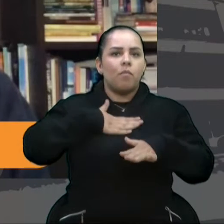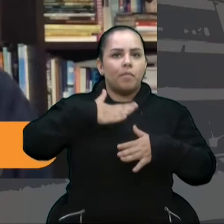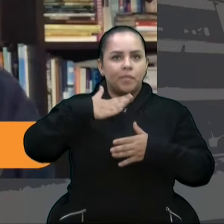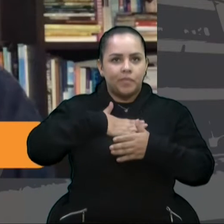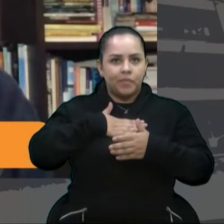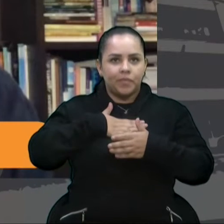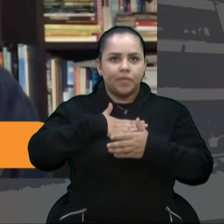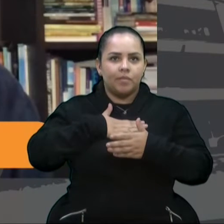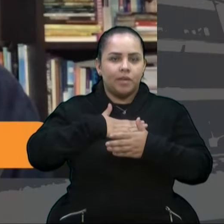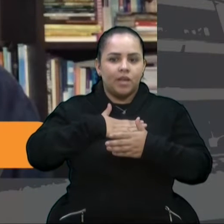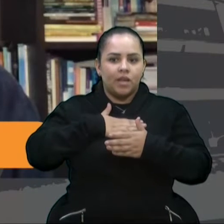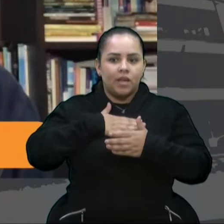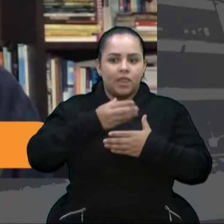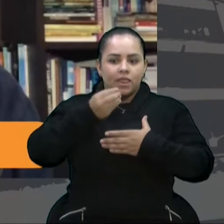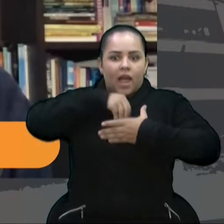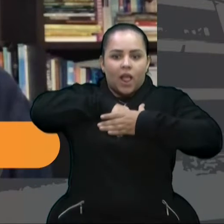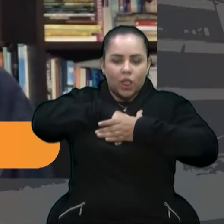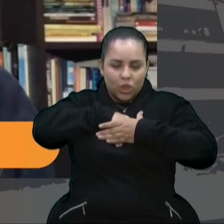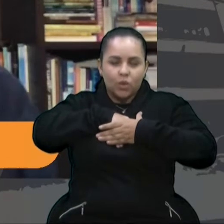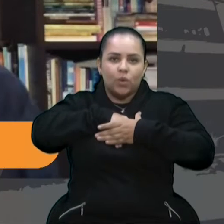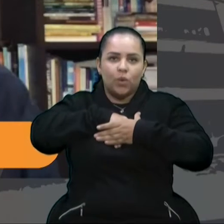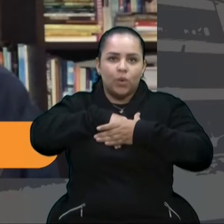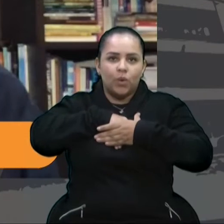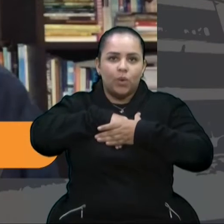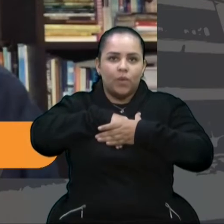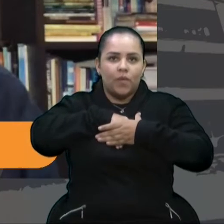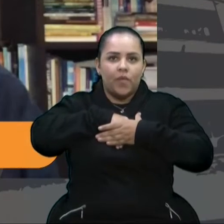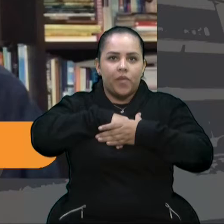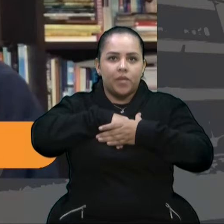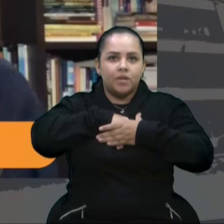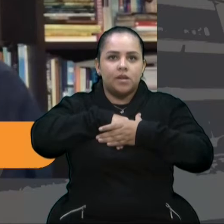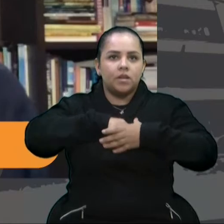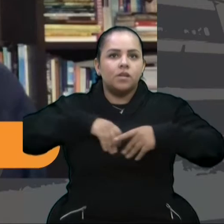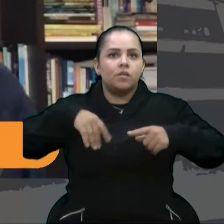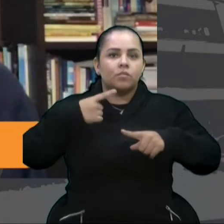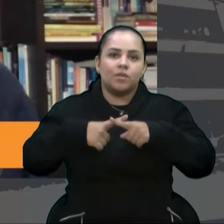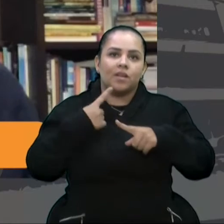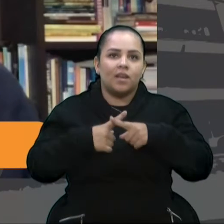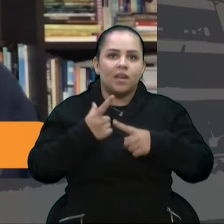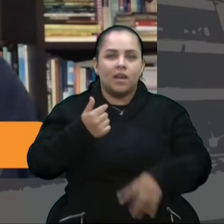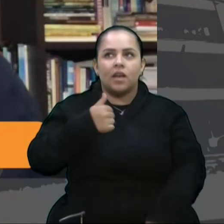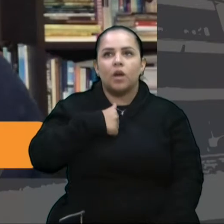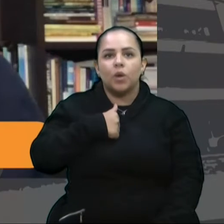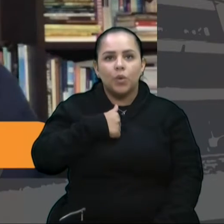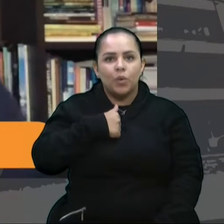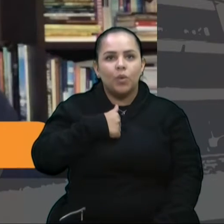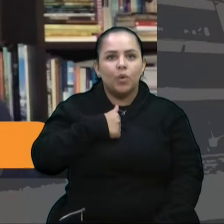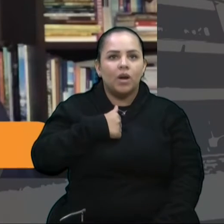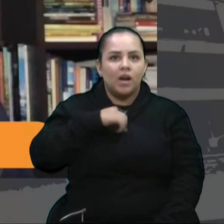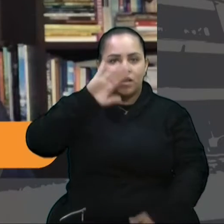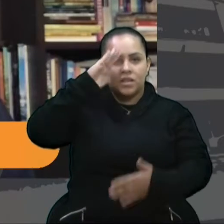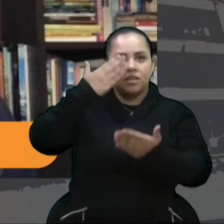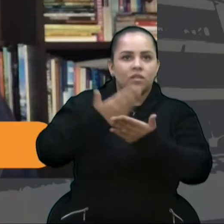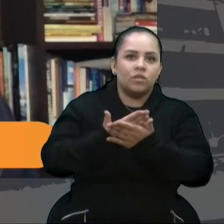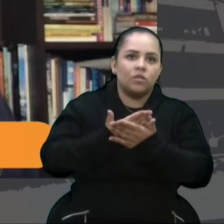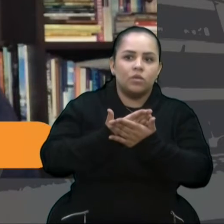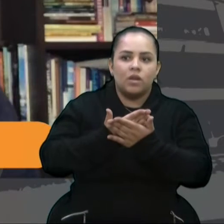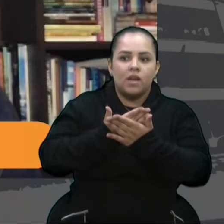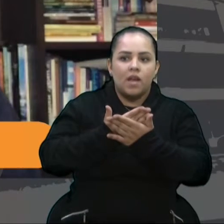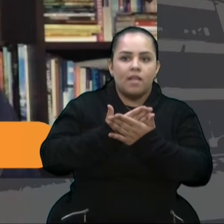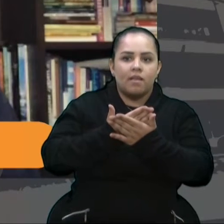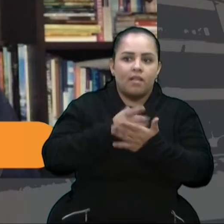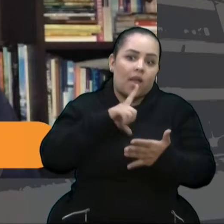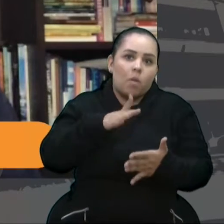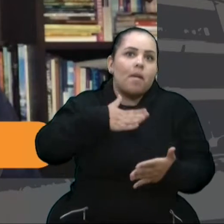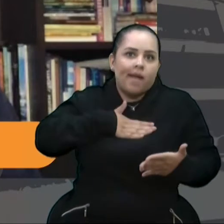Né? Eu sou o anfitrião, digamos assim, e tem alguém que é dono do canal. O dono do